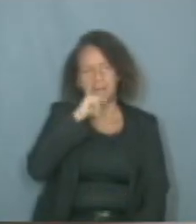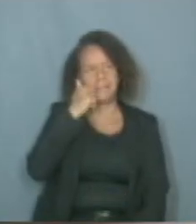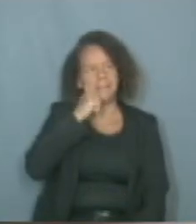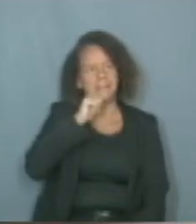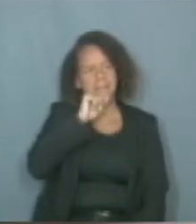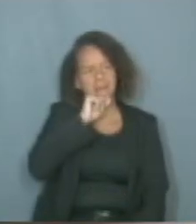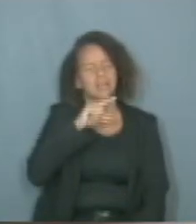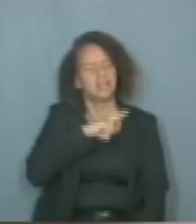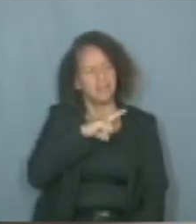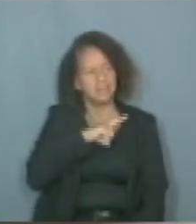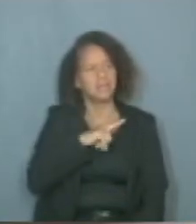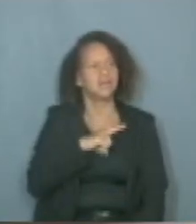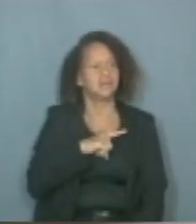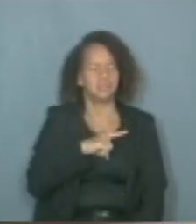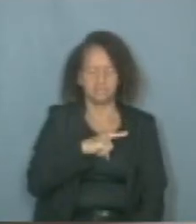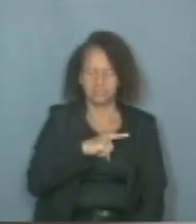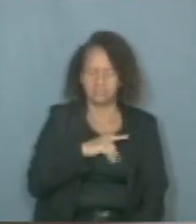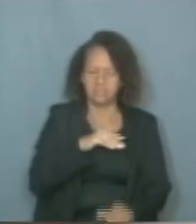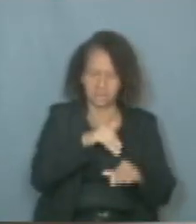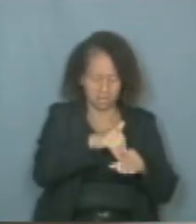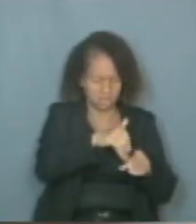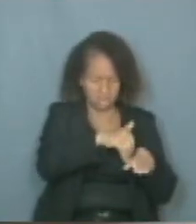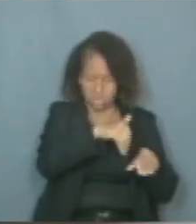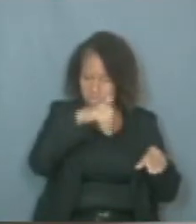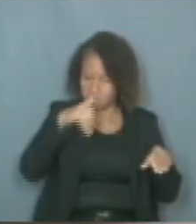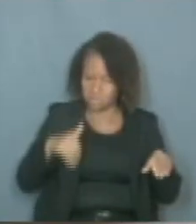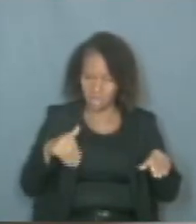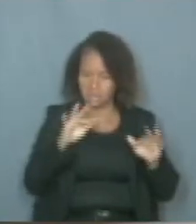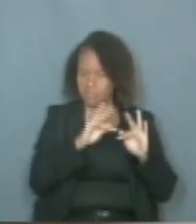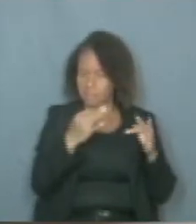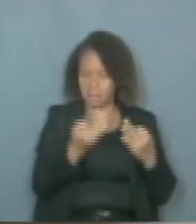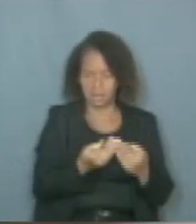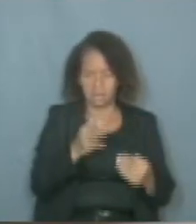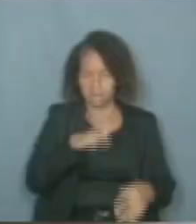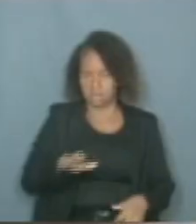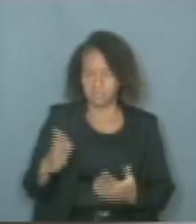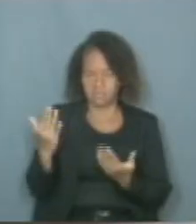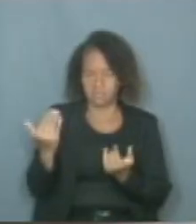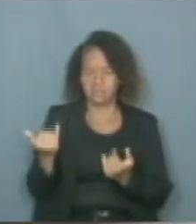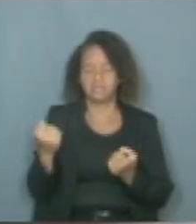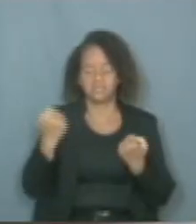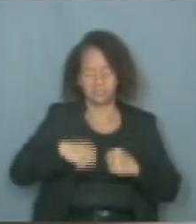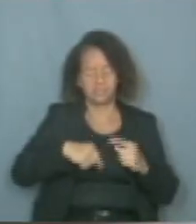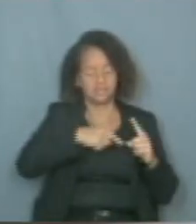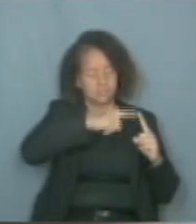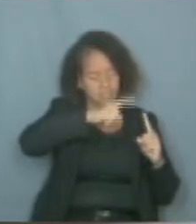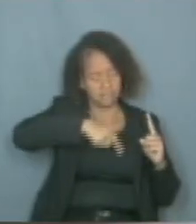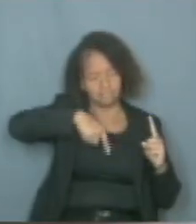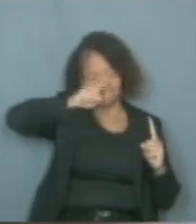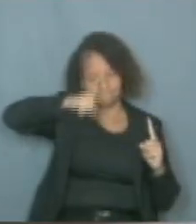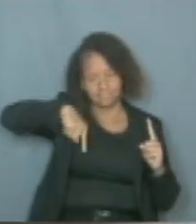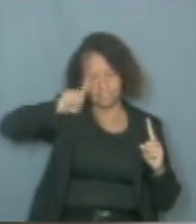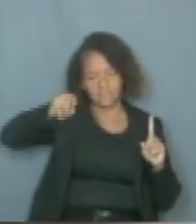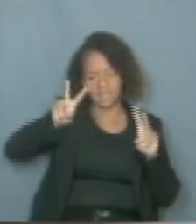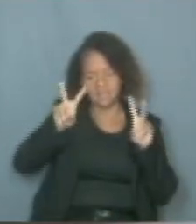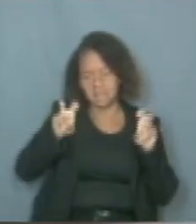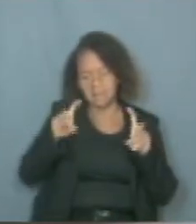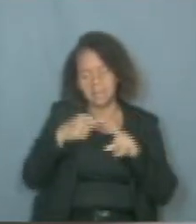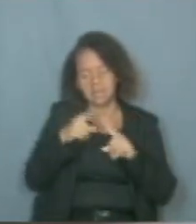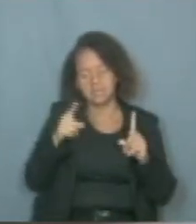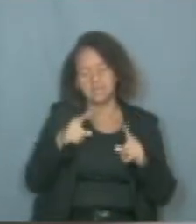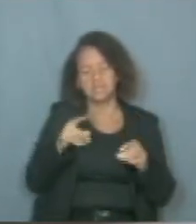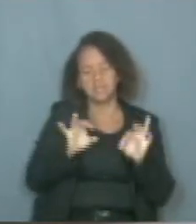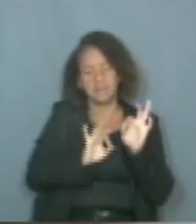Isso também é motivo de destituição do poder familiar, e nós precisamos de dados sobre esse tema para que a gente